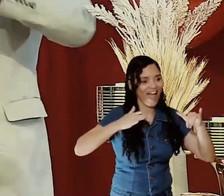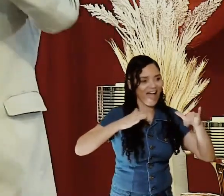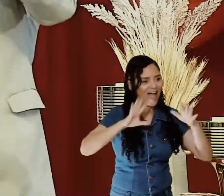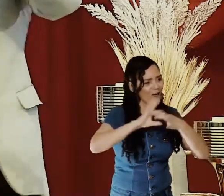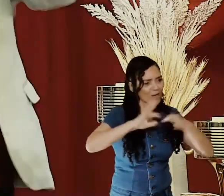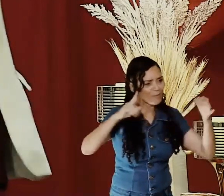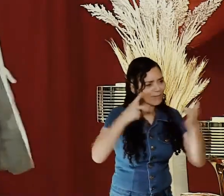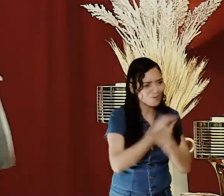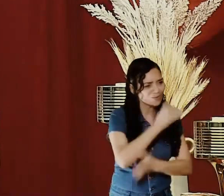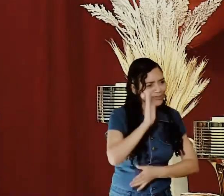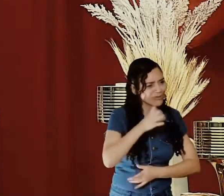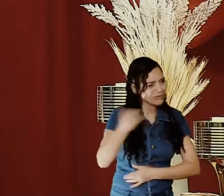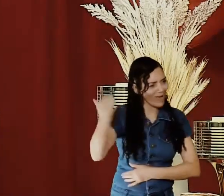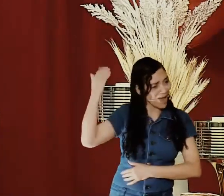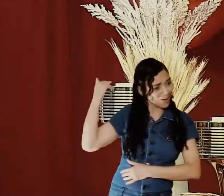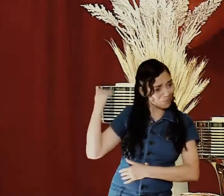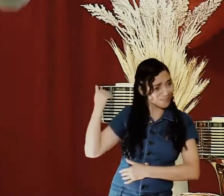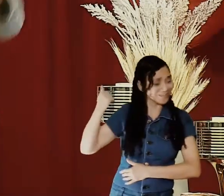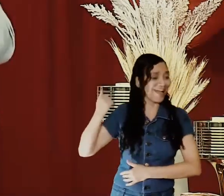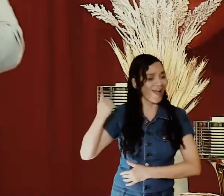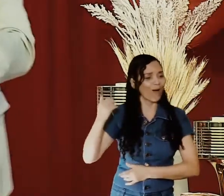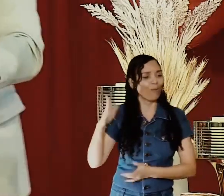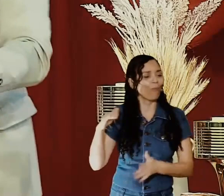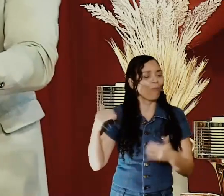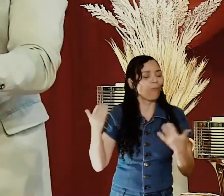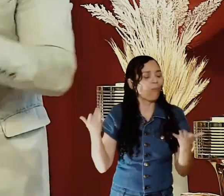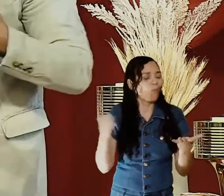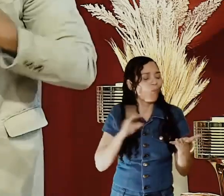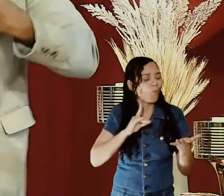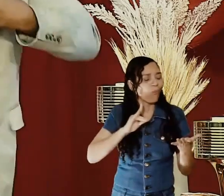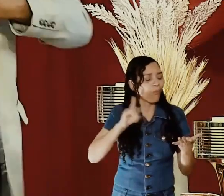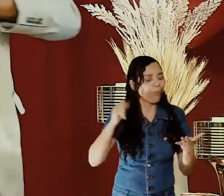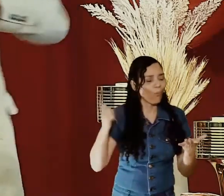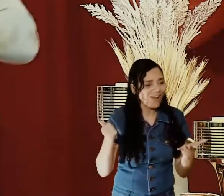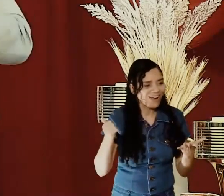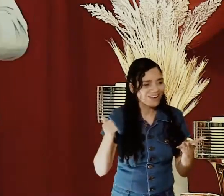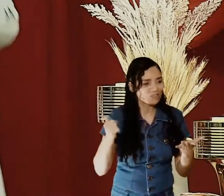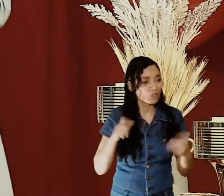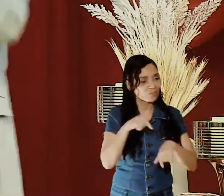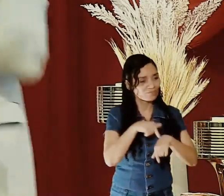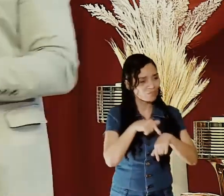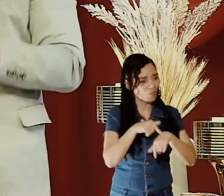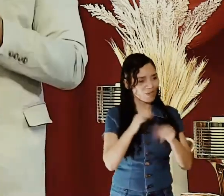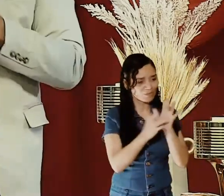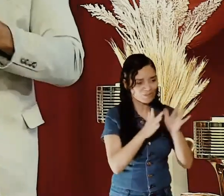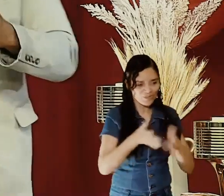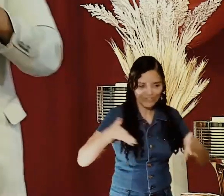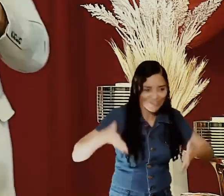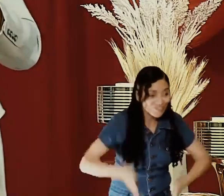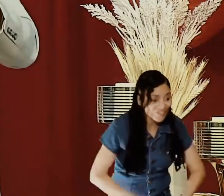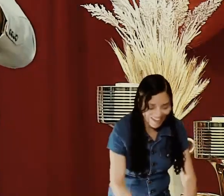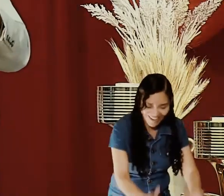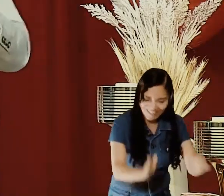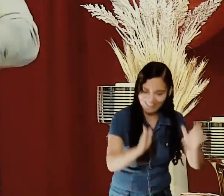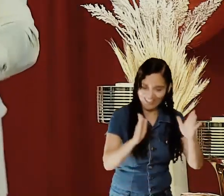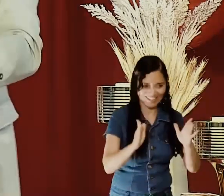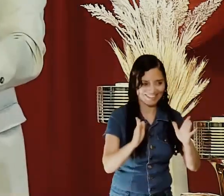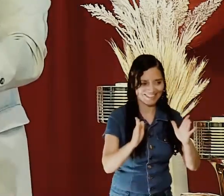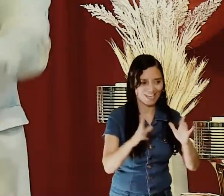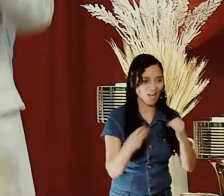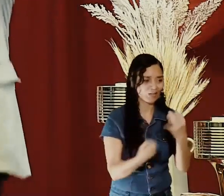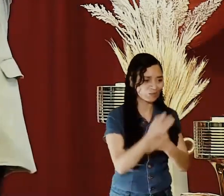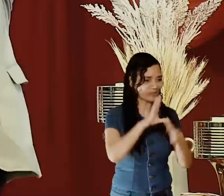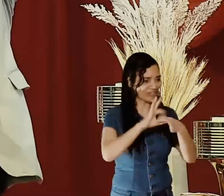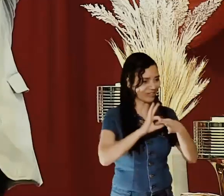nos nasceu, um filho nos foi dado. Essa liberdade só é possível pelo Filho de Deus. Então, queridos,